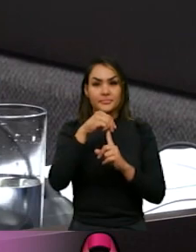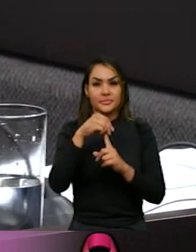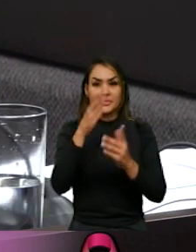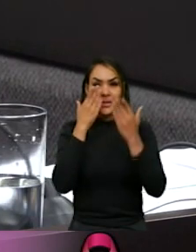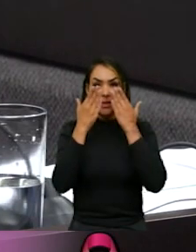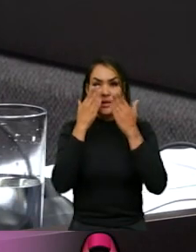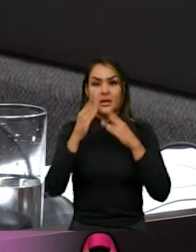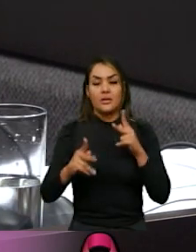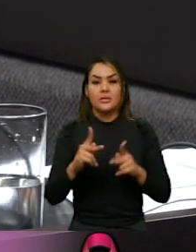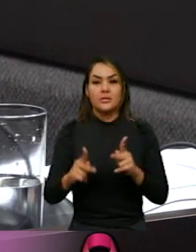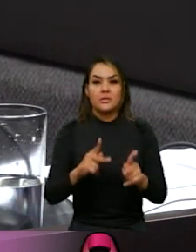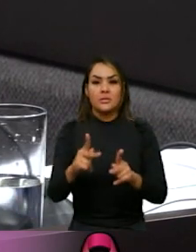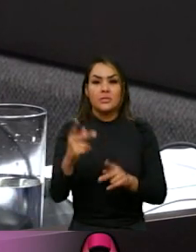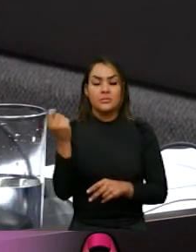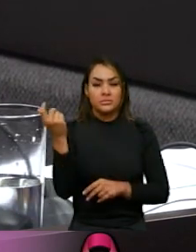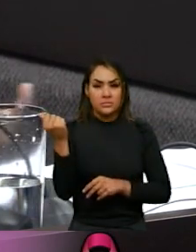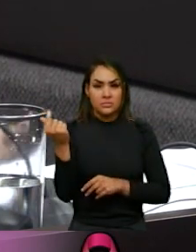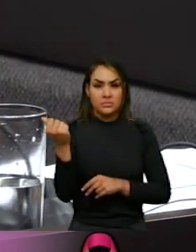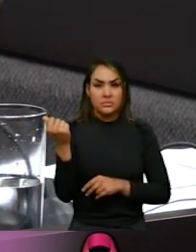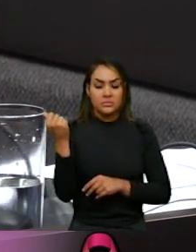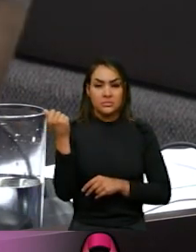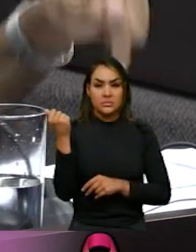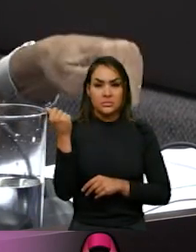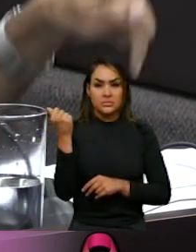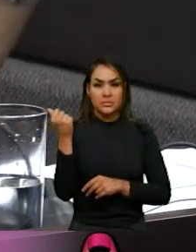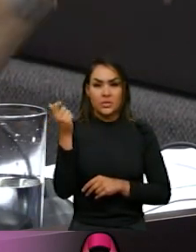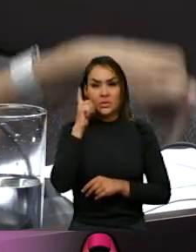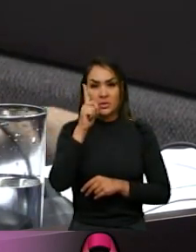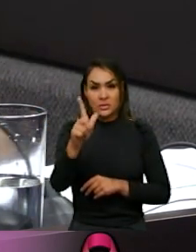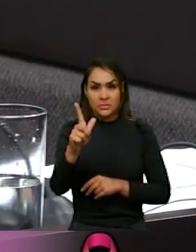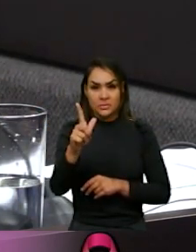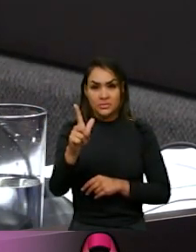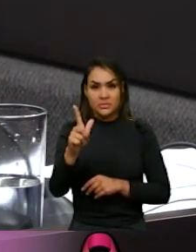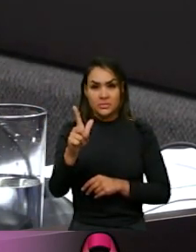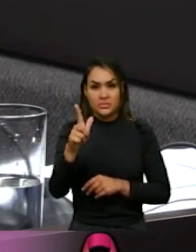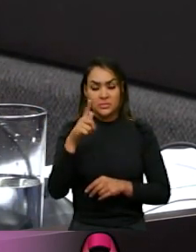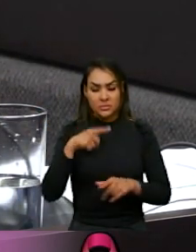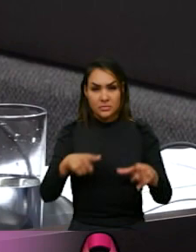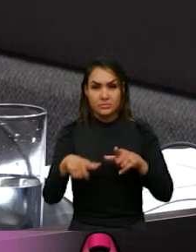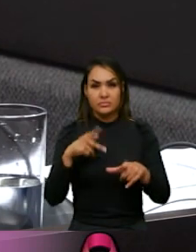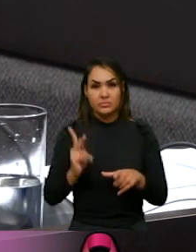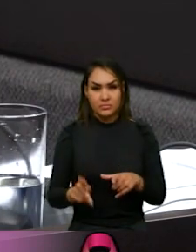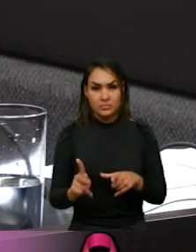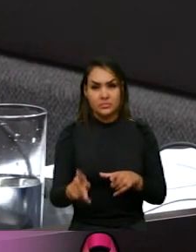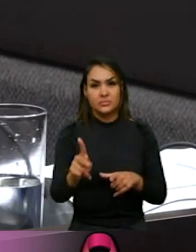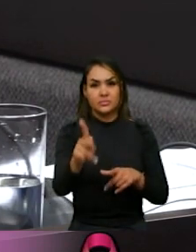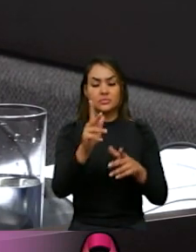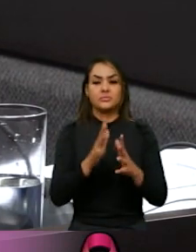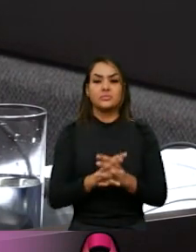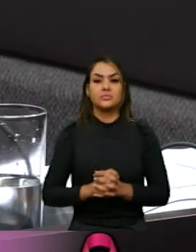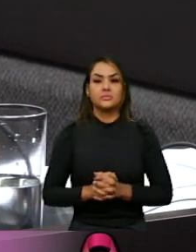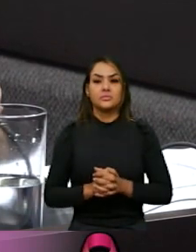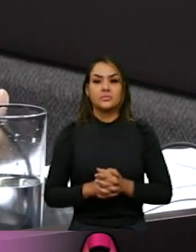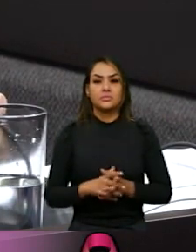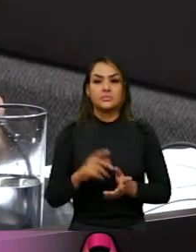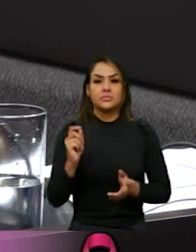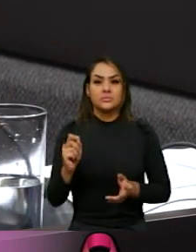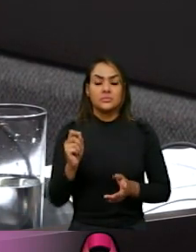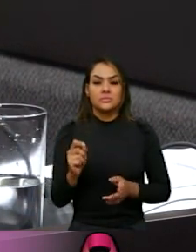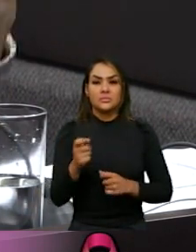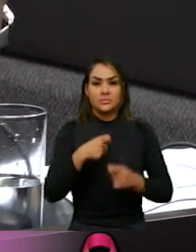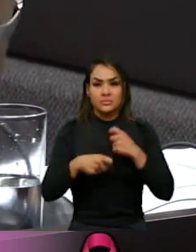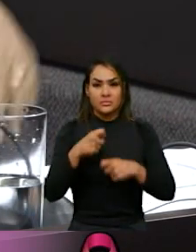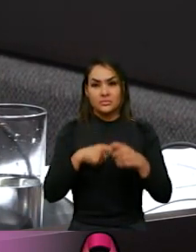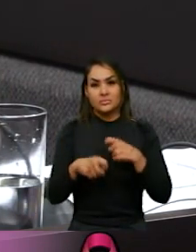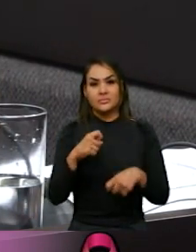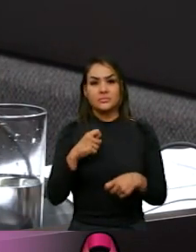nossa população com recursos suficientes para garantir o que vem sendo feito até aqui. É uma gestão primorosa,